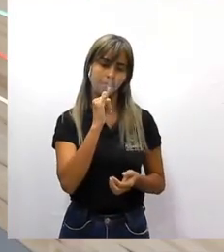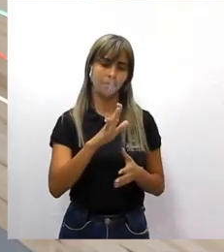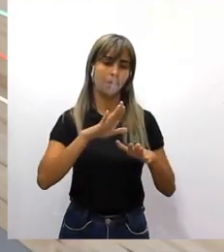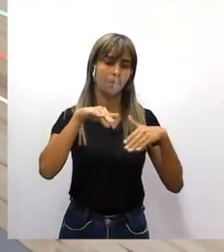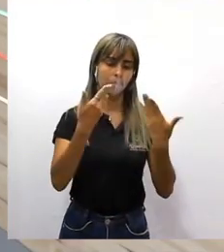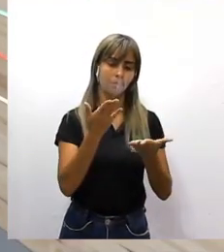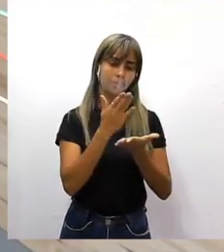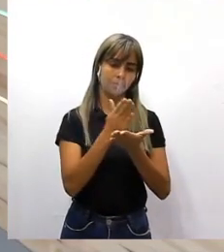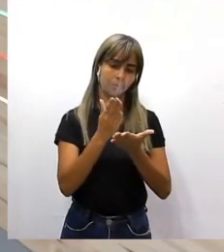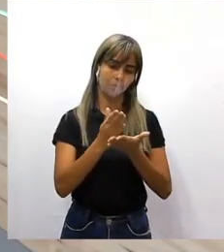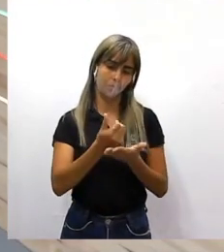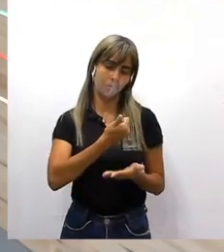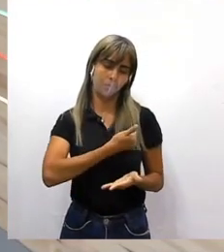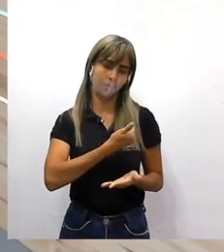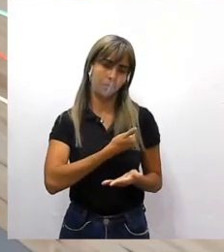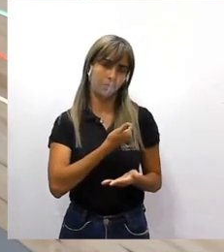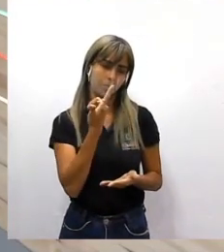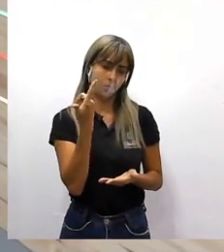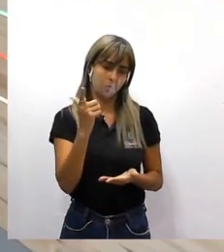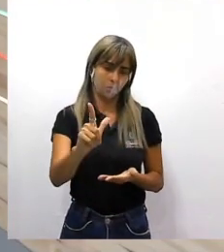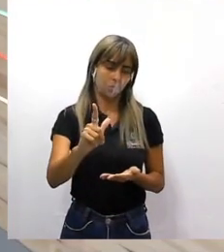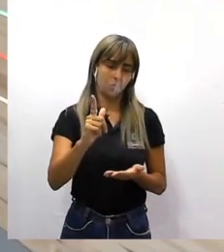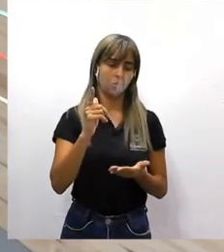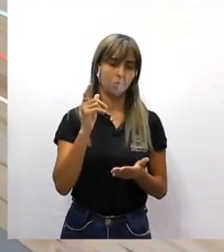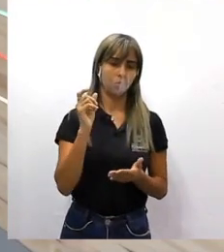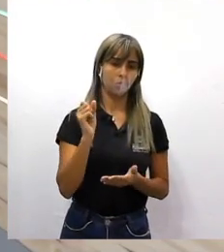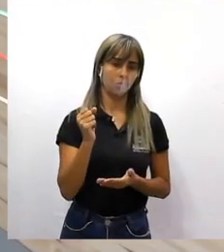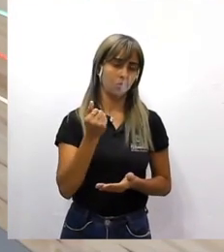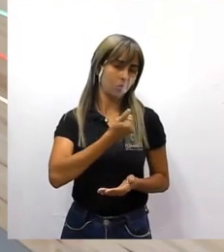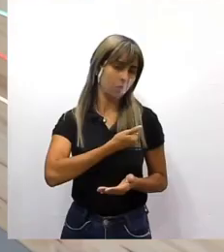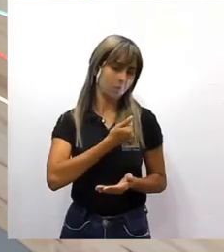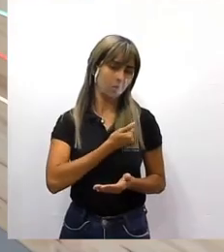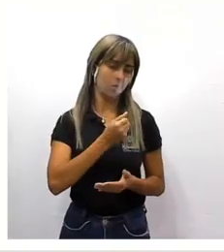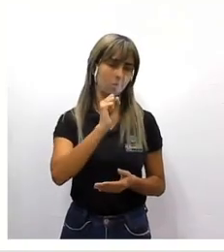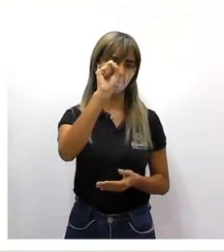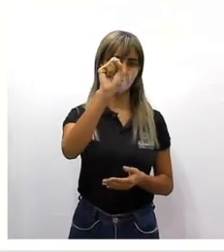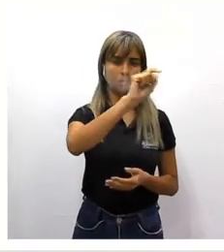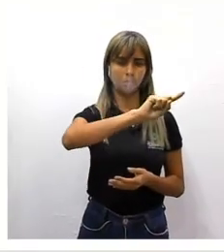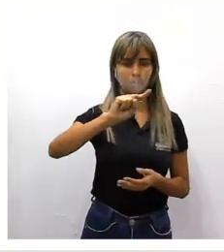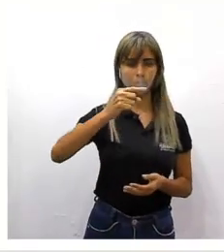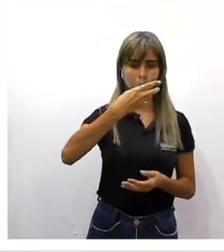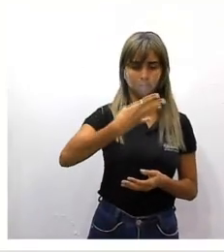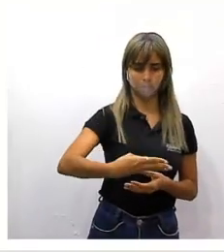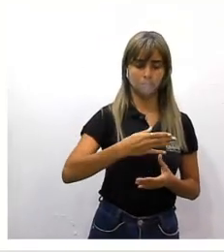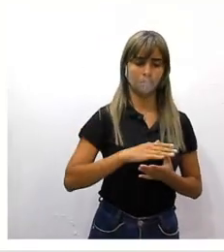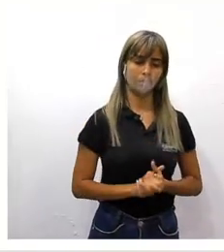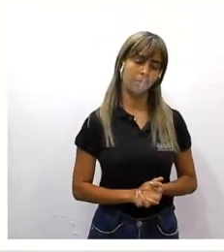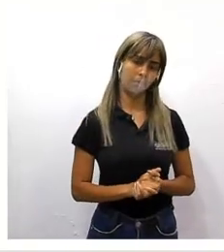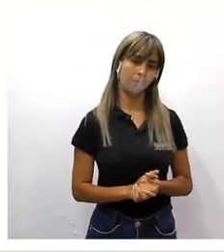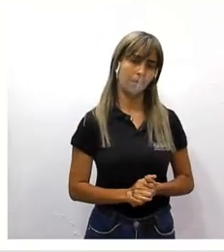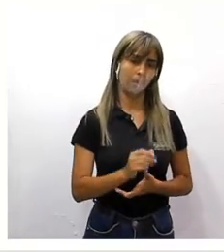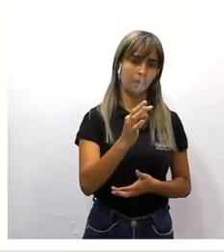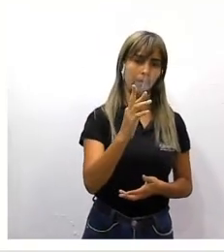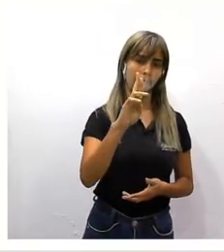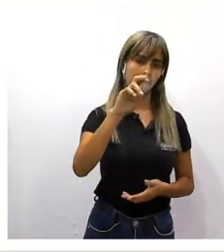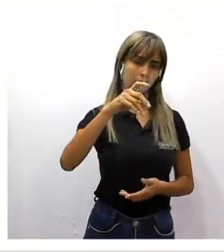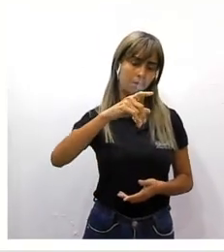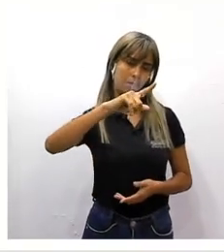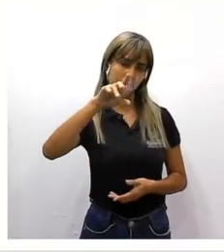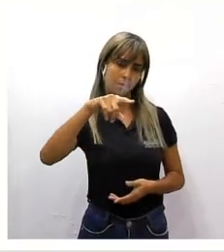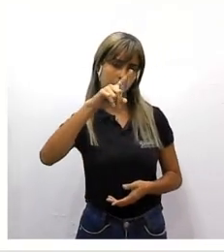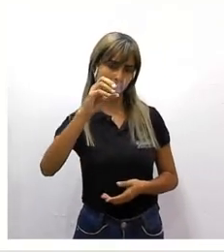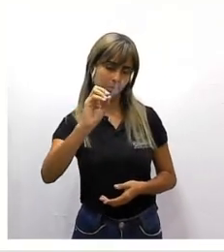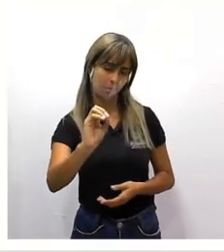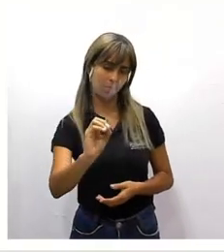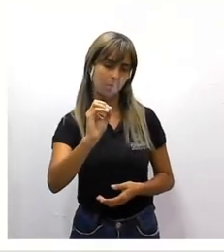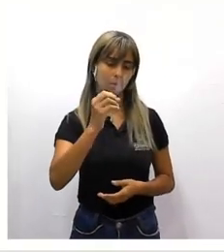Quando a gente divide um número pelo outro, ó, 8 sobre 4. Massa, isso é uma fração e a gente está dividindo, ó,